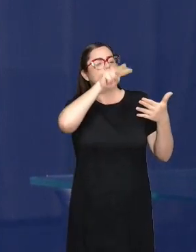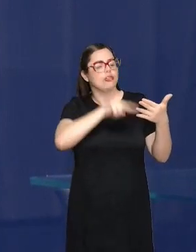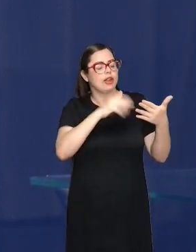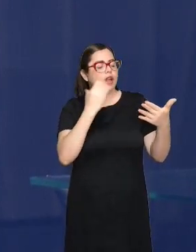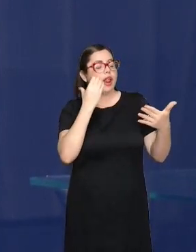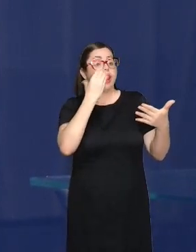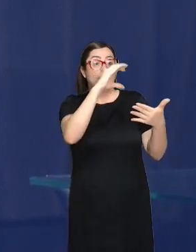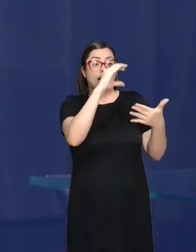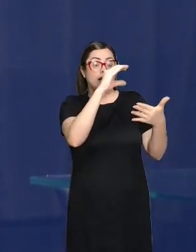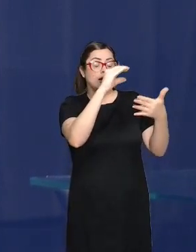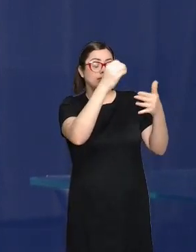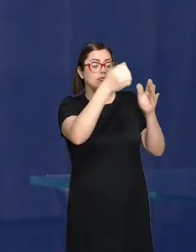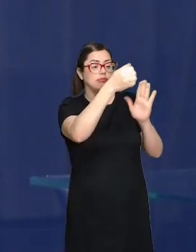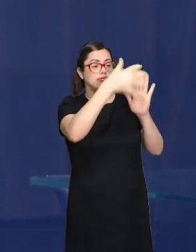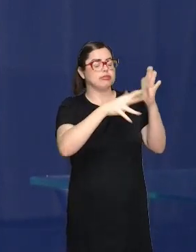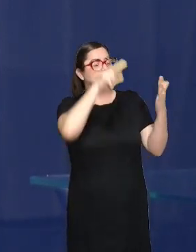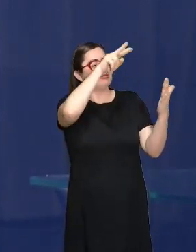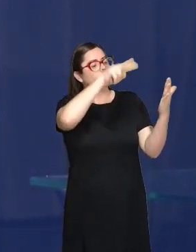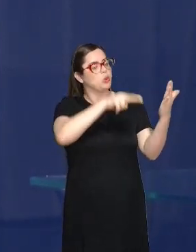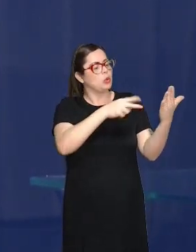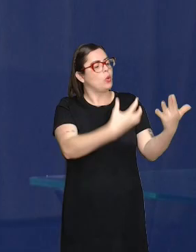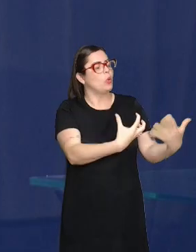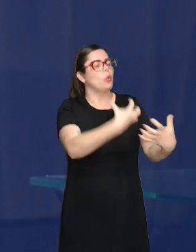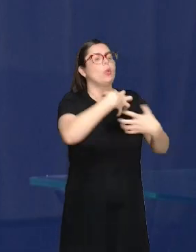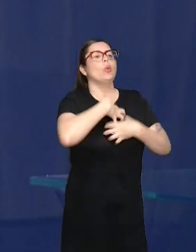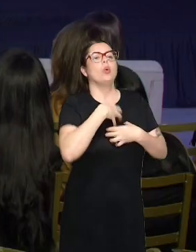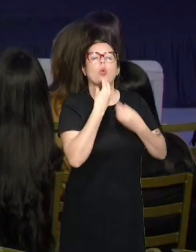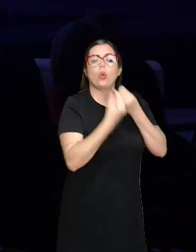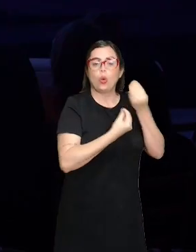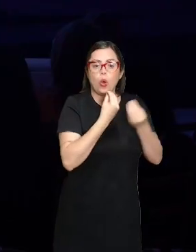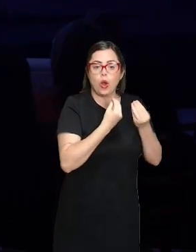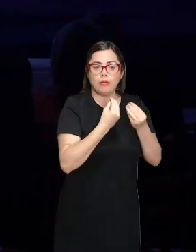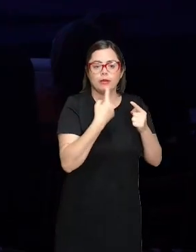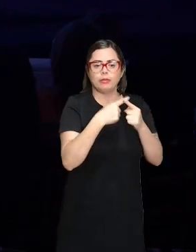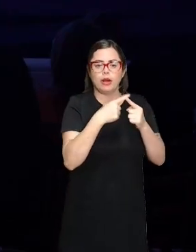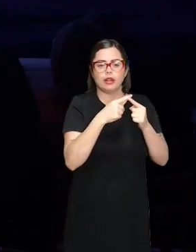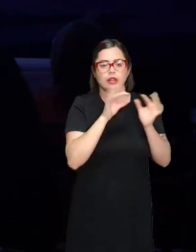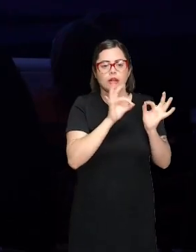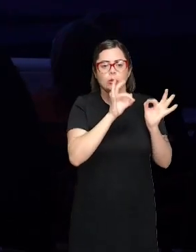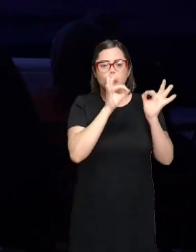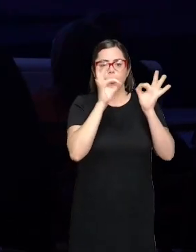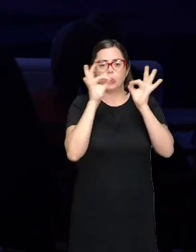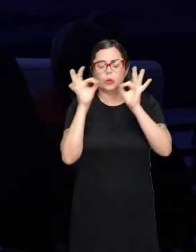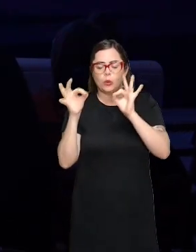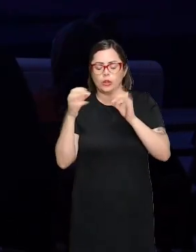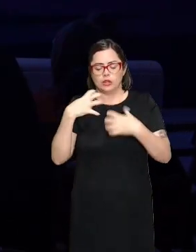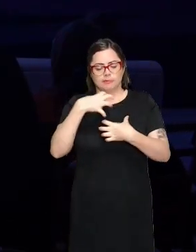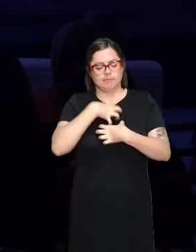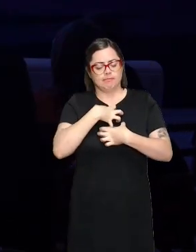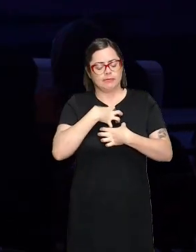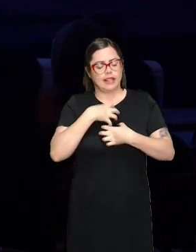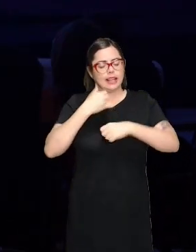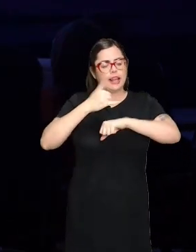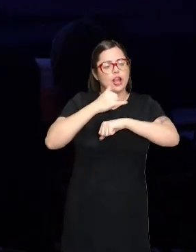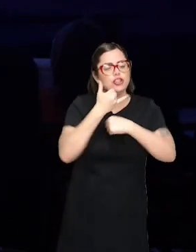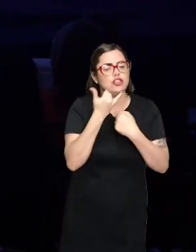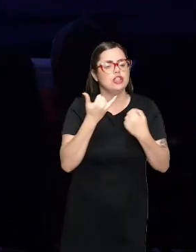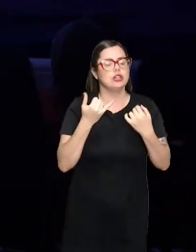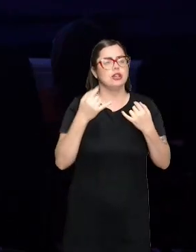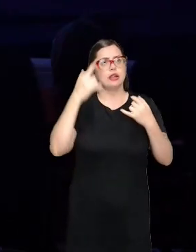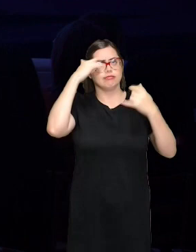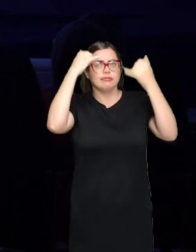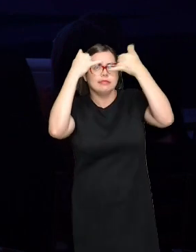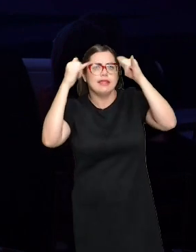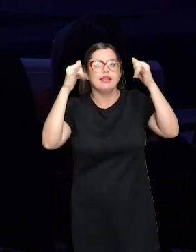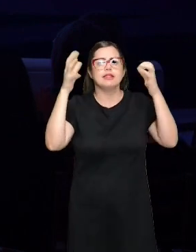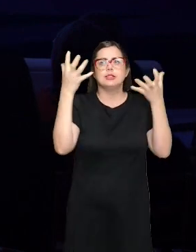sinto? Porque é muito tempo que a gente passa para a gente deixar a nossa energia, a gente deixar o nosso cérebro